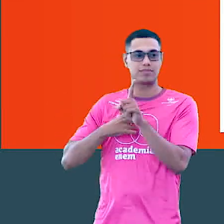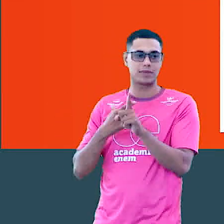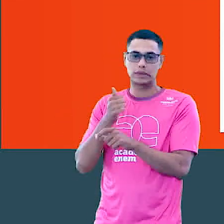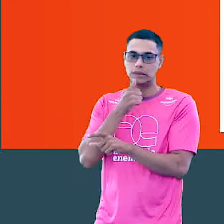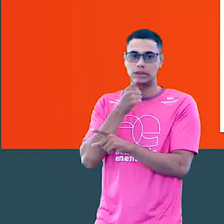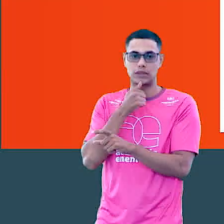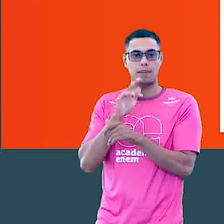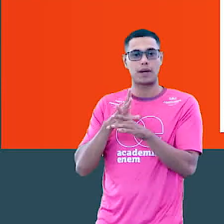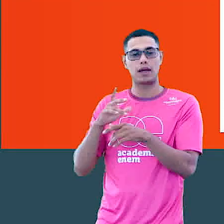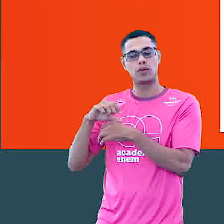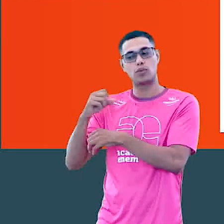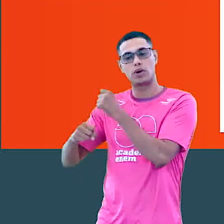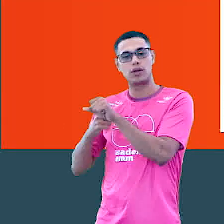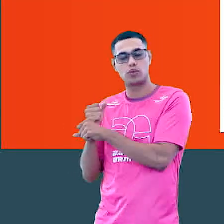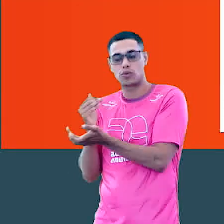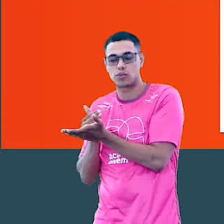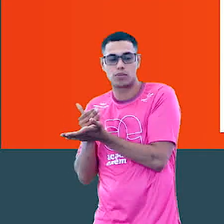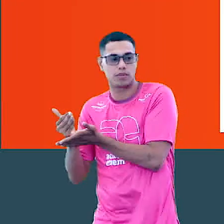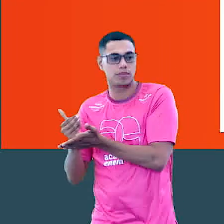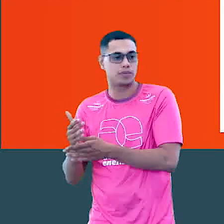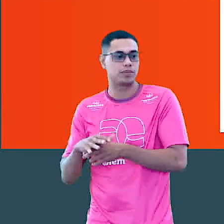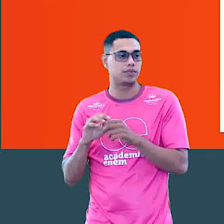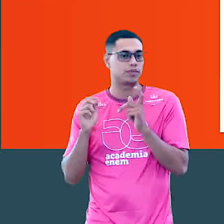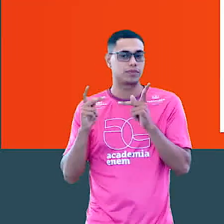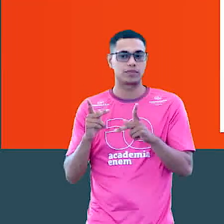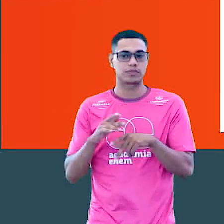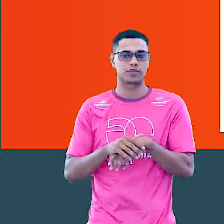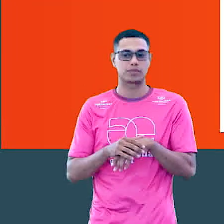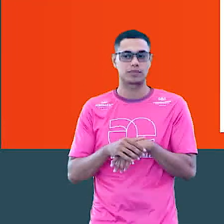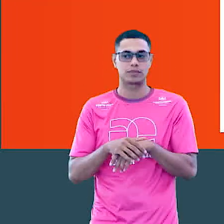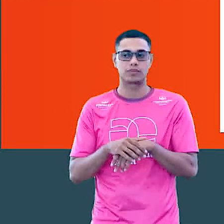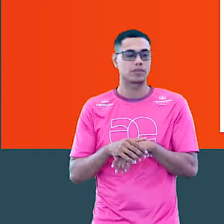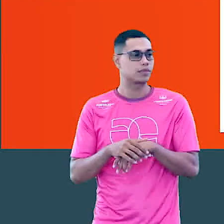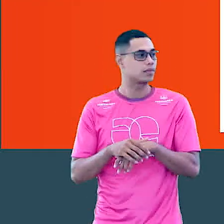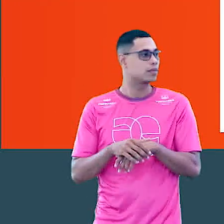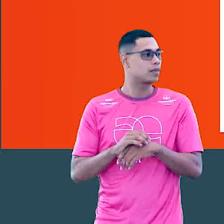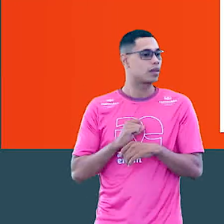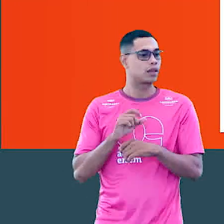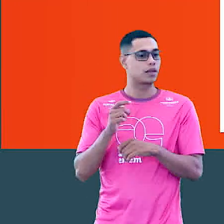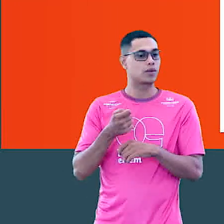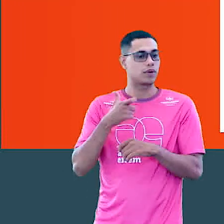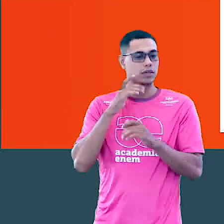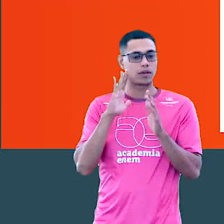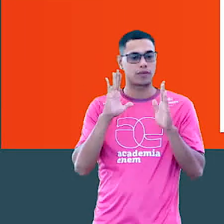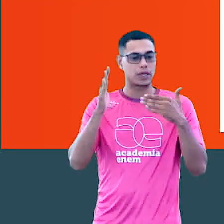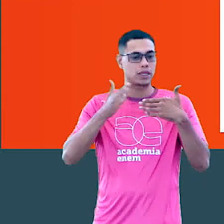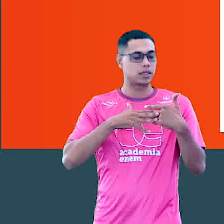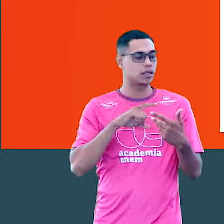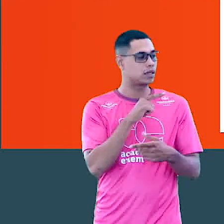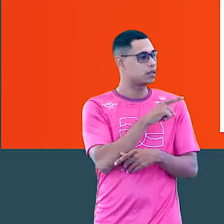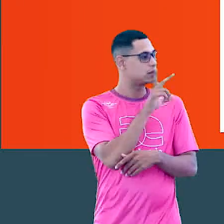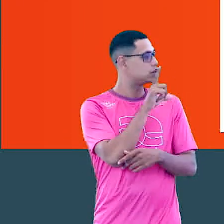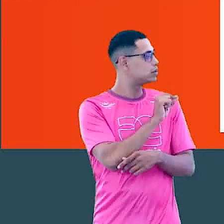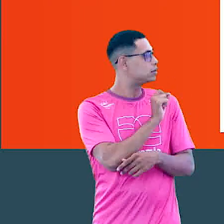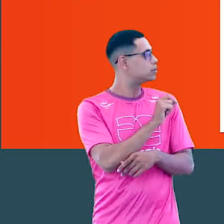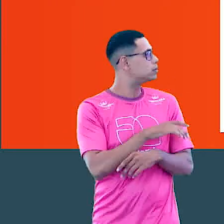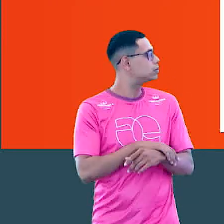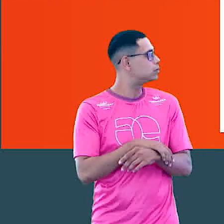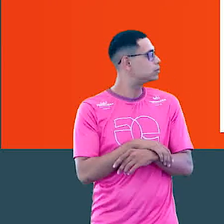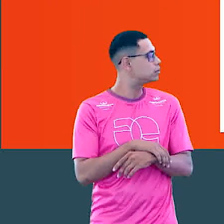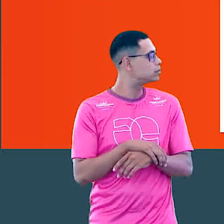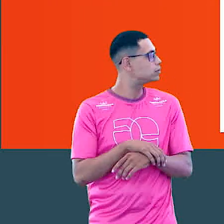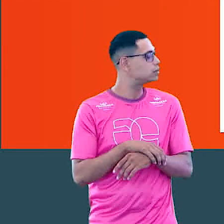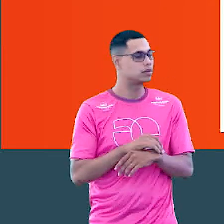é sempre no comecinho do ano, ok? Vamos lá. Olha, gente, só para finalizar isso aqui, olha só. Quem